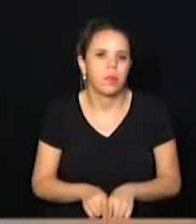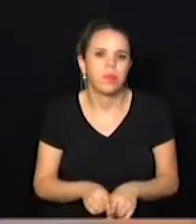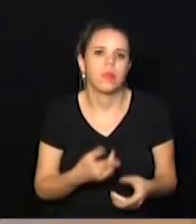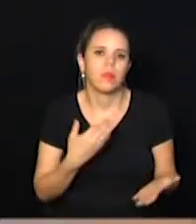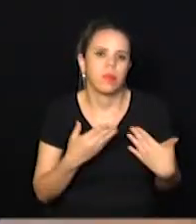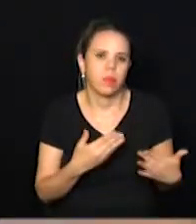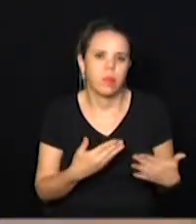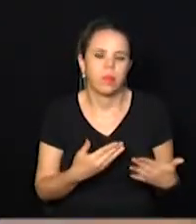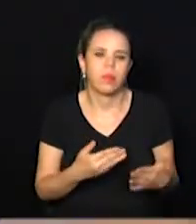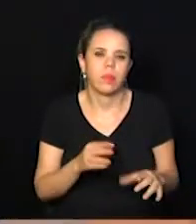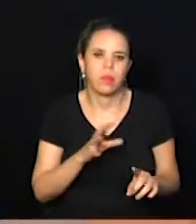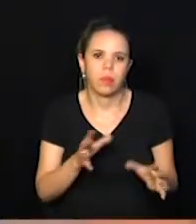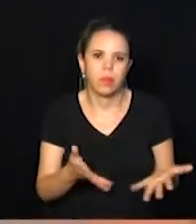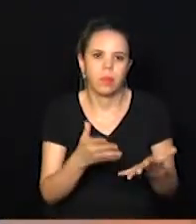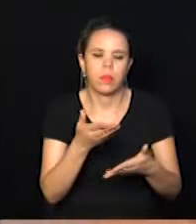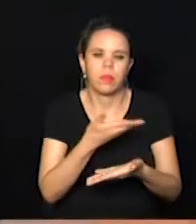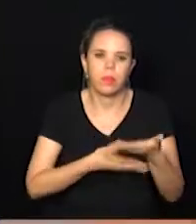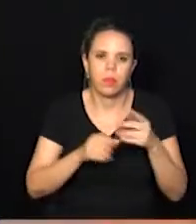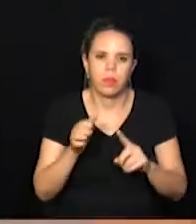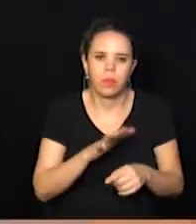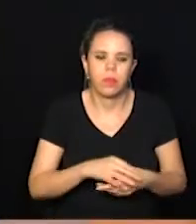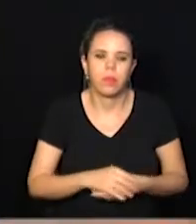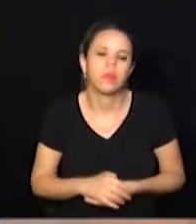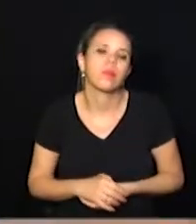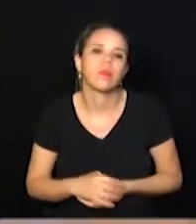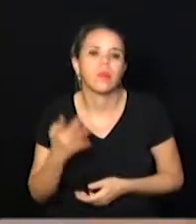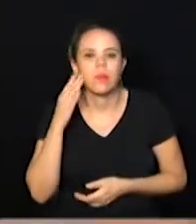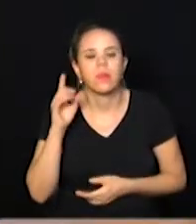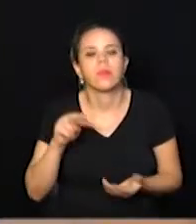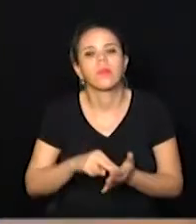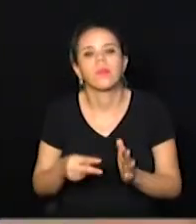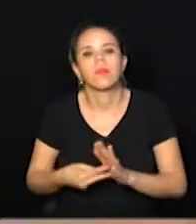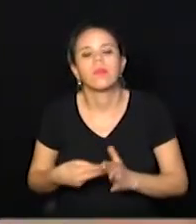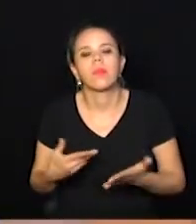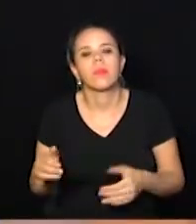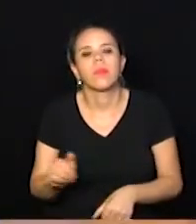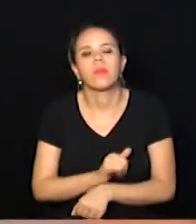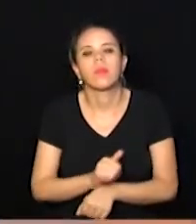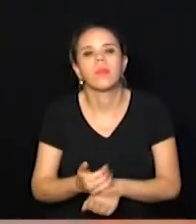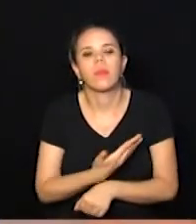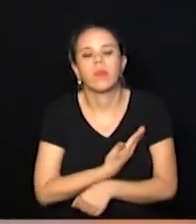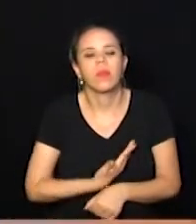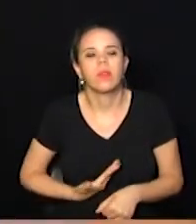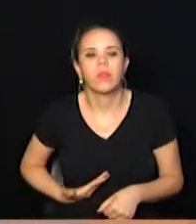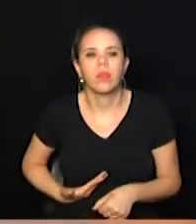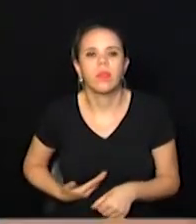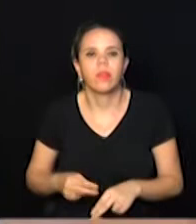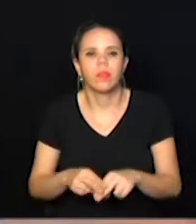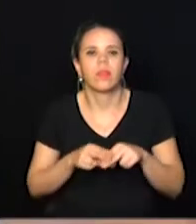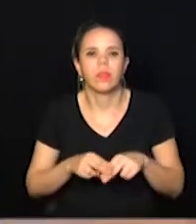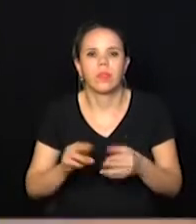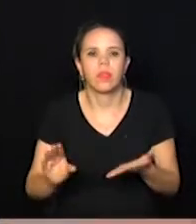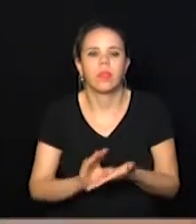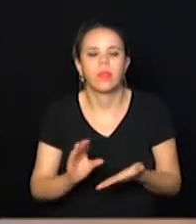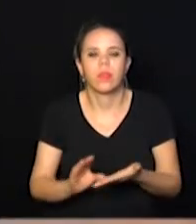debater, e convencer e construir hegemonia na sociedade. Acho que esse era o sentido estratégico do governo. Por isso, o orçamento participativo